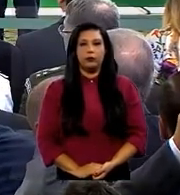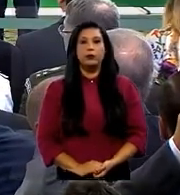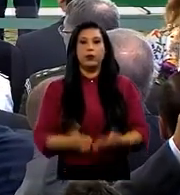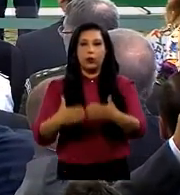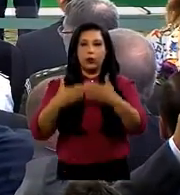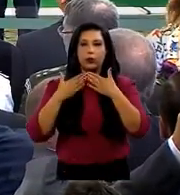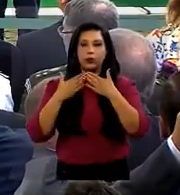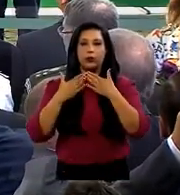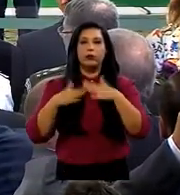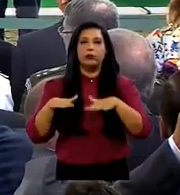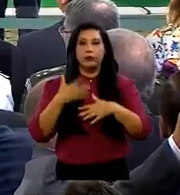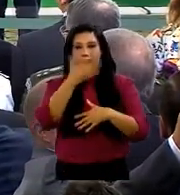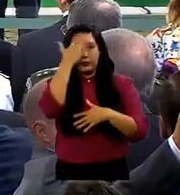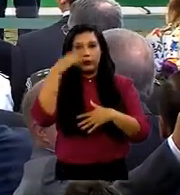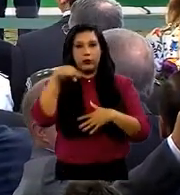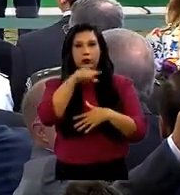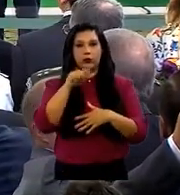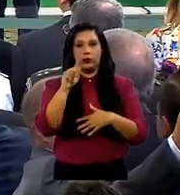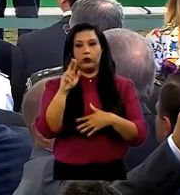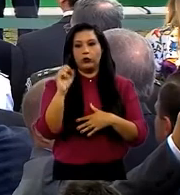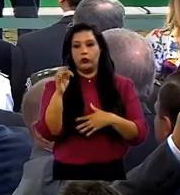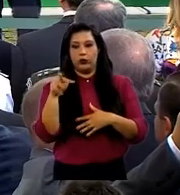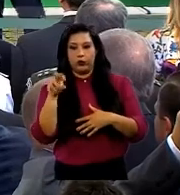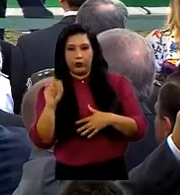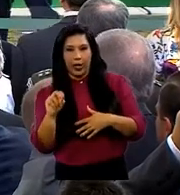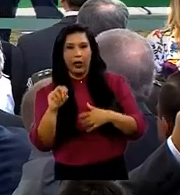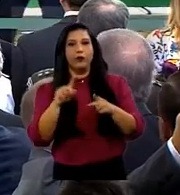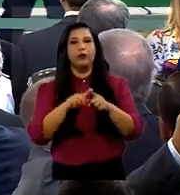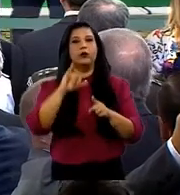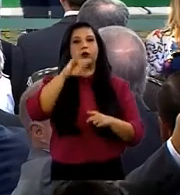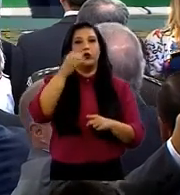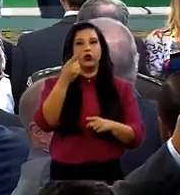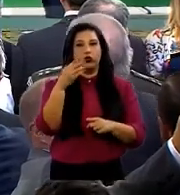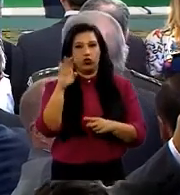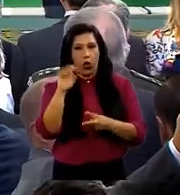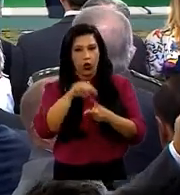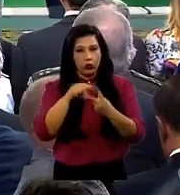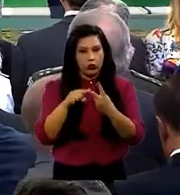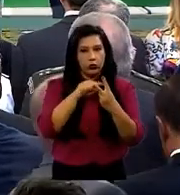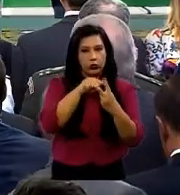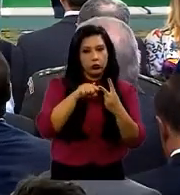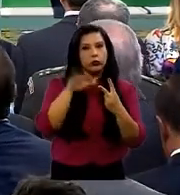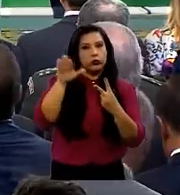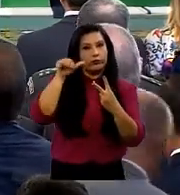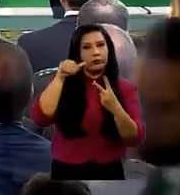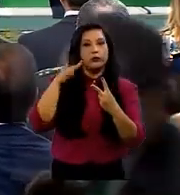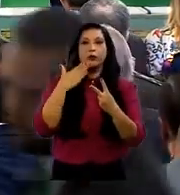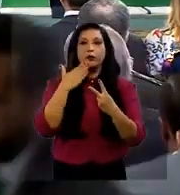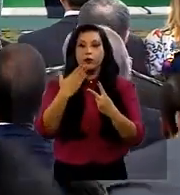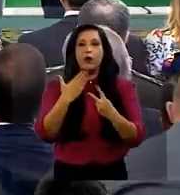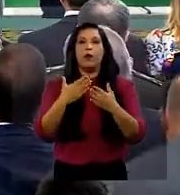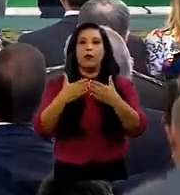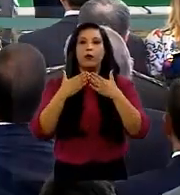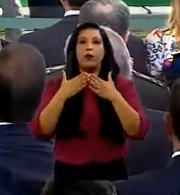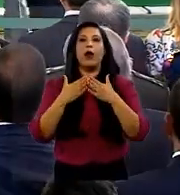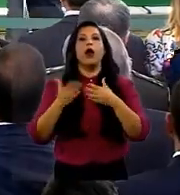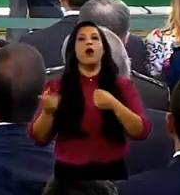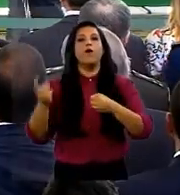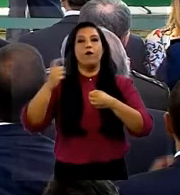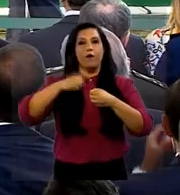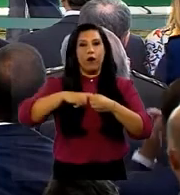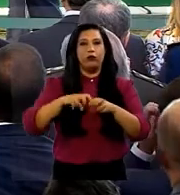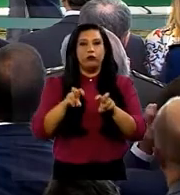Solicitamos aos senhores Gustavo do Vale Rocha e Jorge Antônio de Oliveira Francisco a gentileza de retornar aos